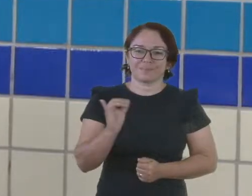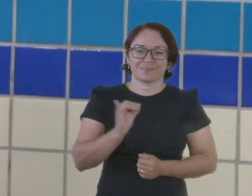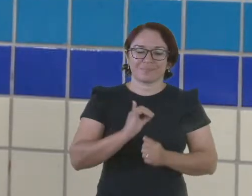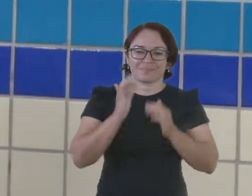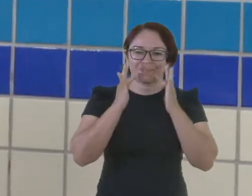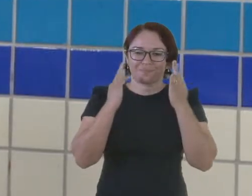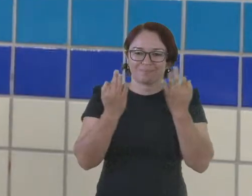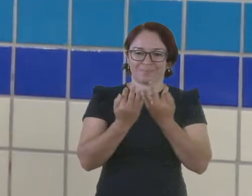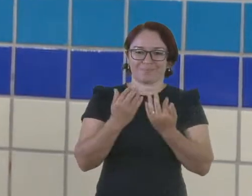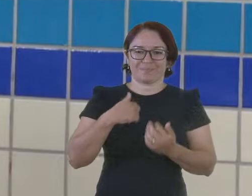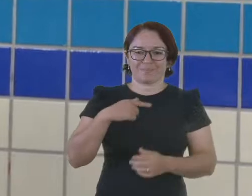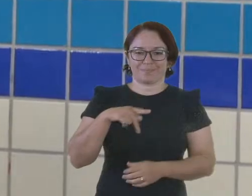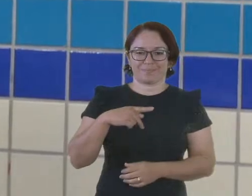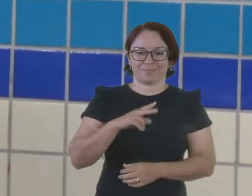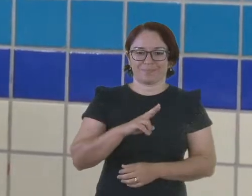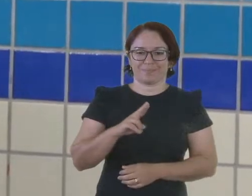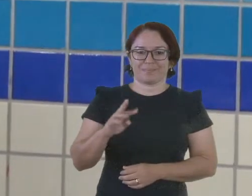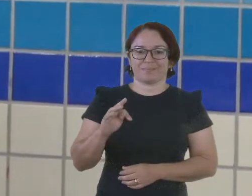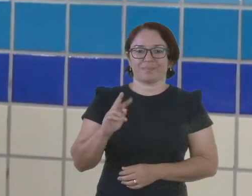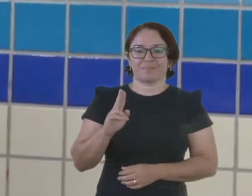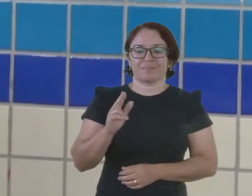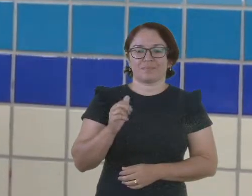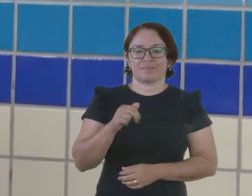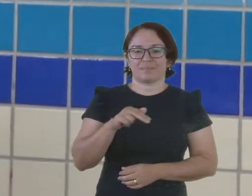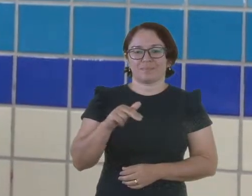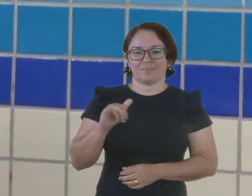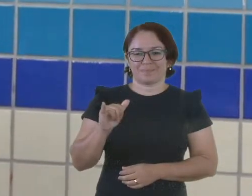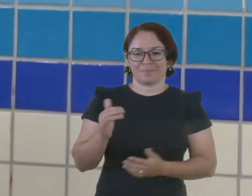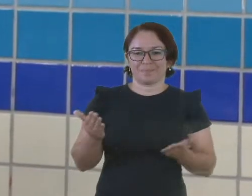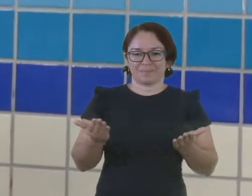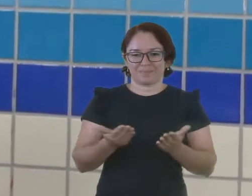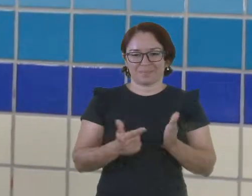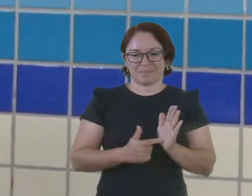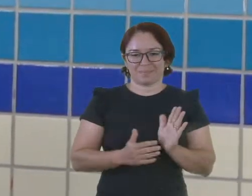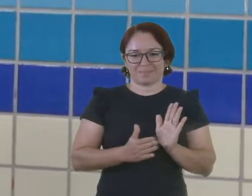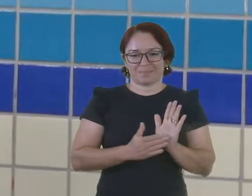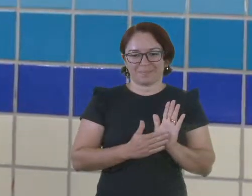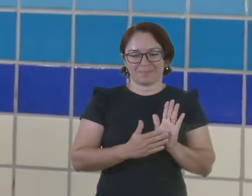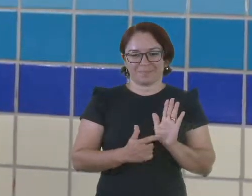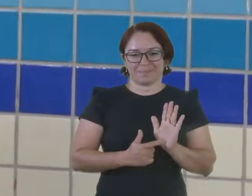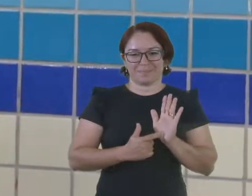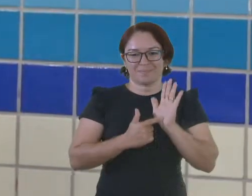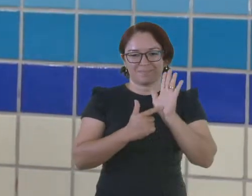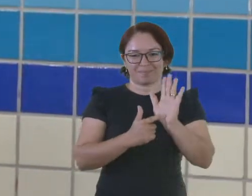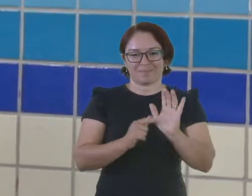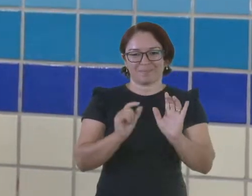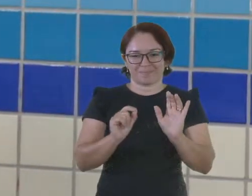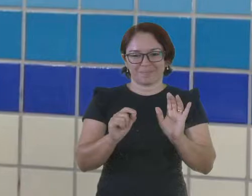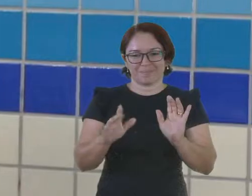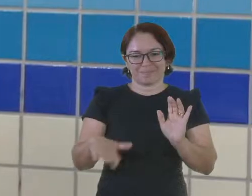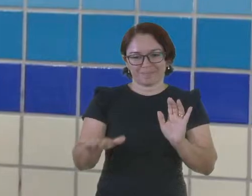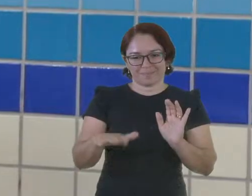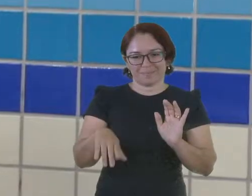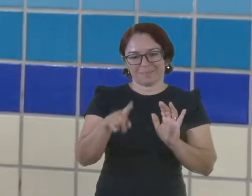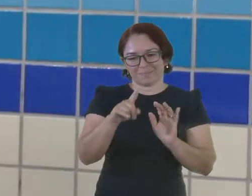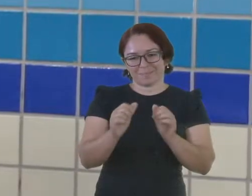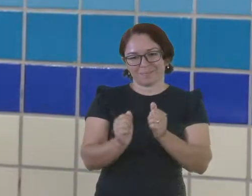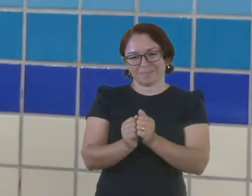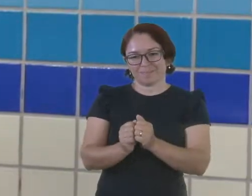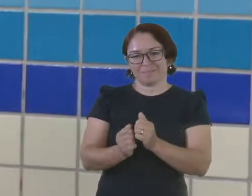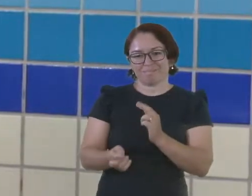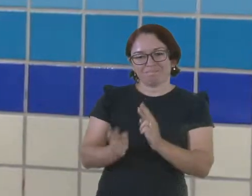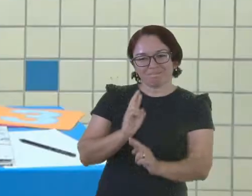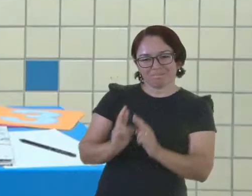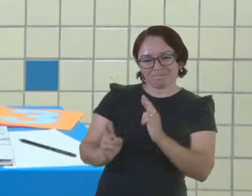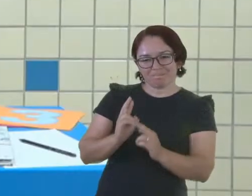família! Eu sou a professora Tuane e hoje vim trazer algumas propostas de interações e brincadeiras para fazerem com as suas crianças em